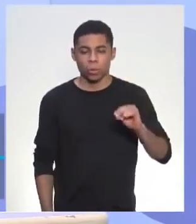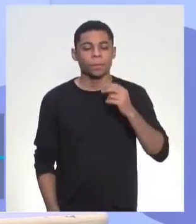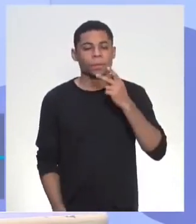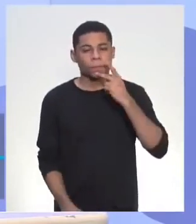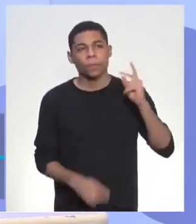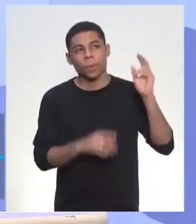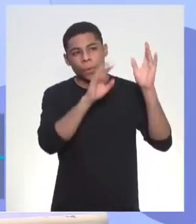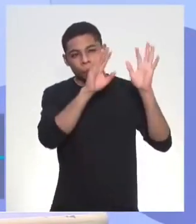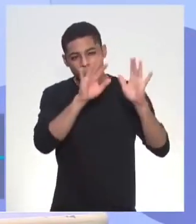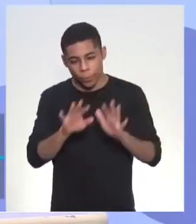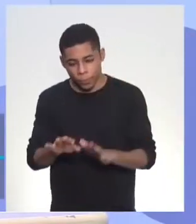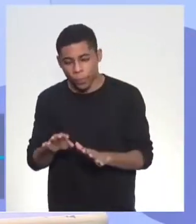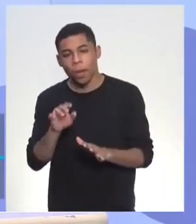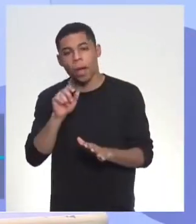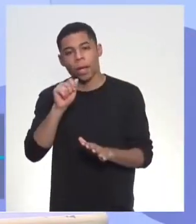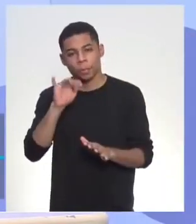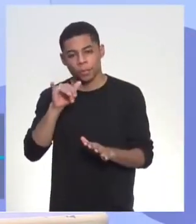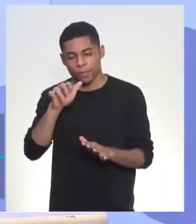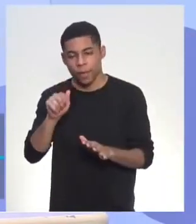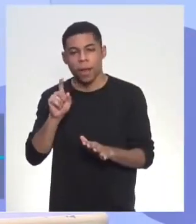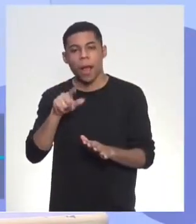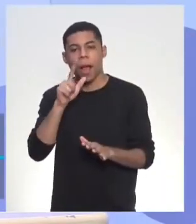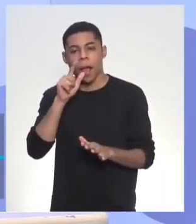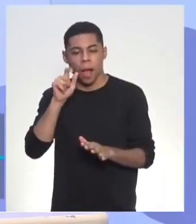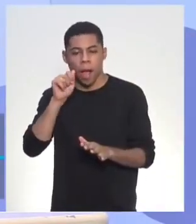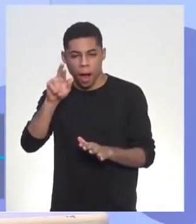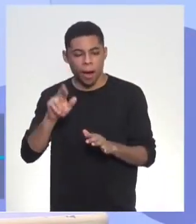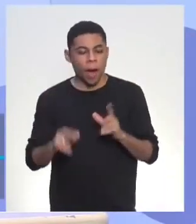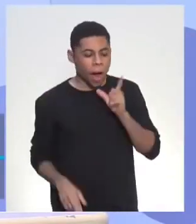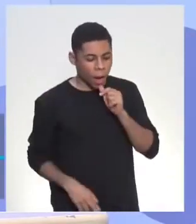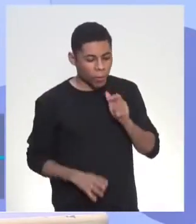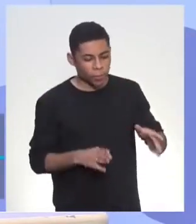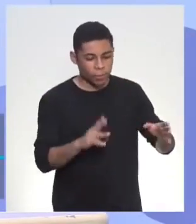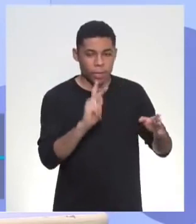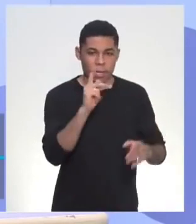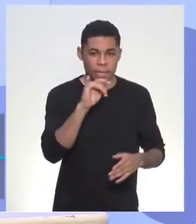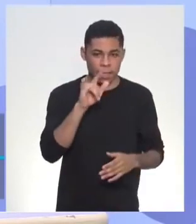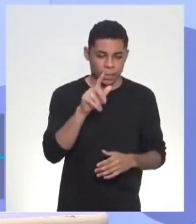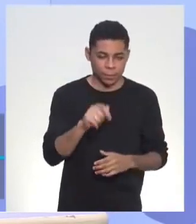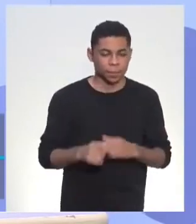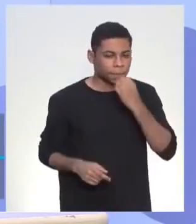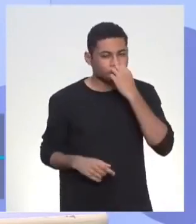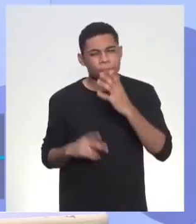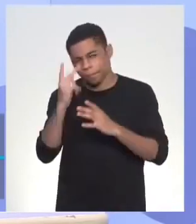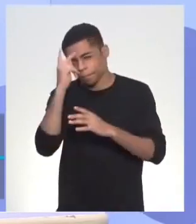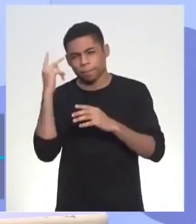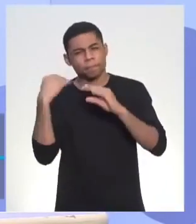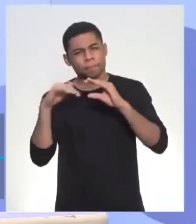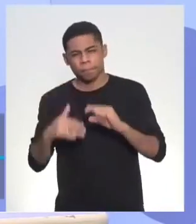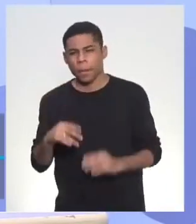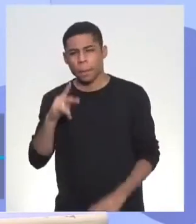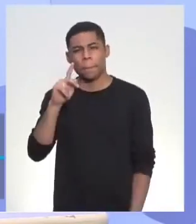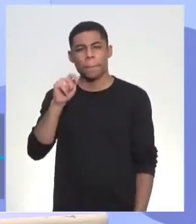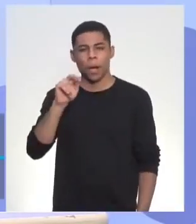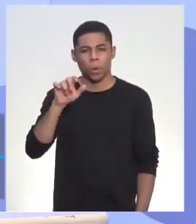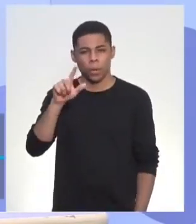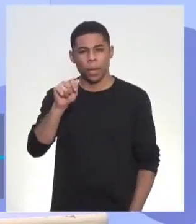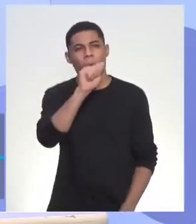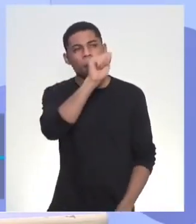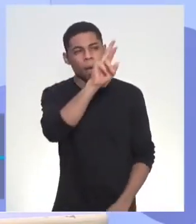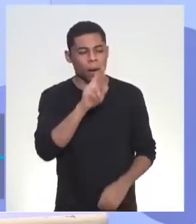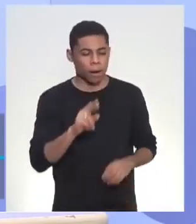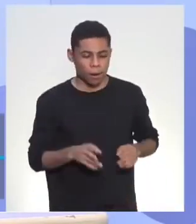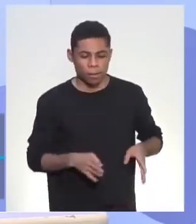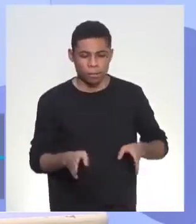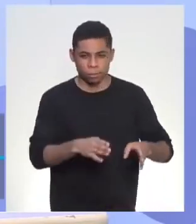do ar, hídrica da água. Gente, muita contribuição. Parabéns aí, a Paula também comentando aqui, poluição do ar, da